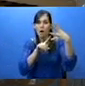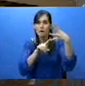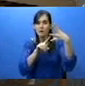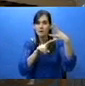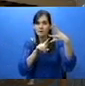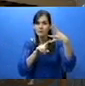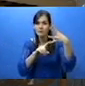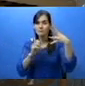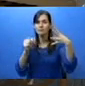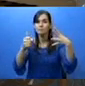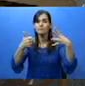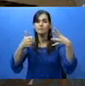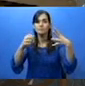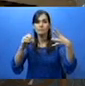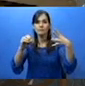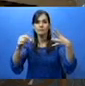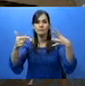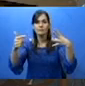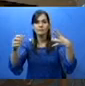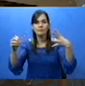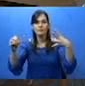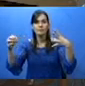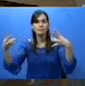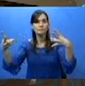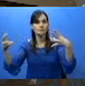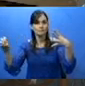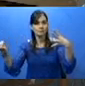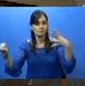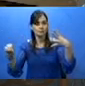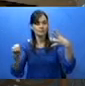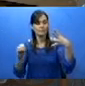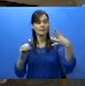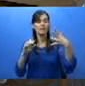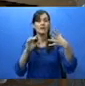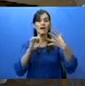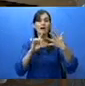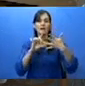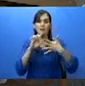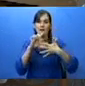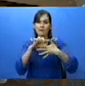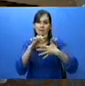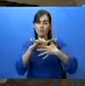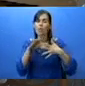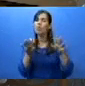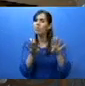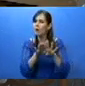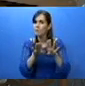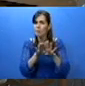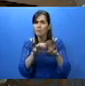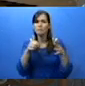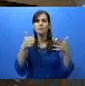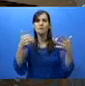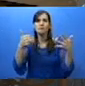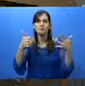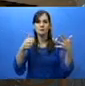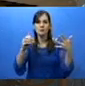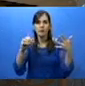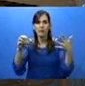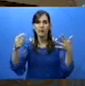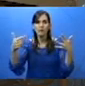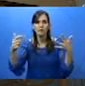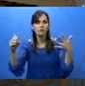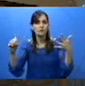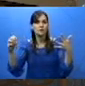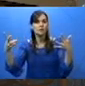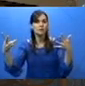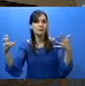a mesma coisa. 10, 20, 30. E na última noite, na quinta noite, 30 também. Agora, nós